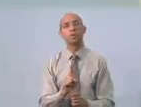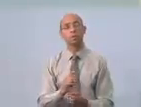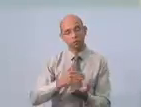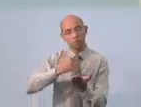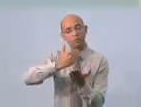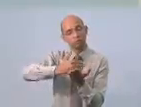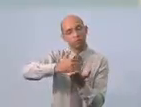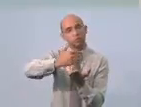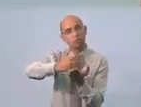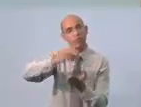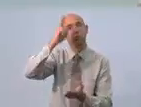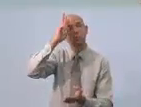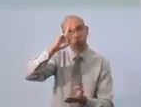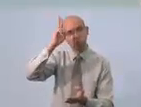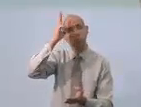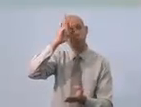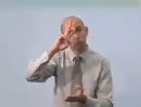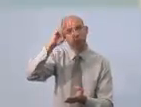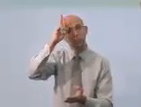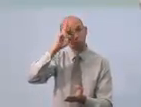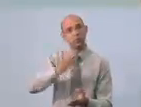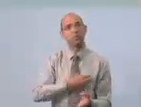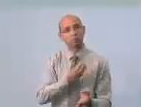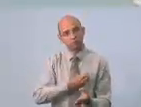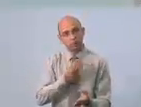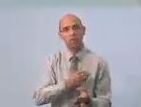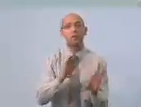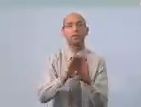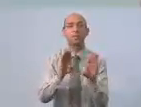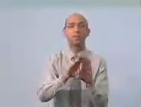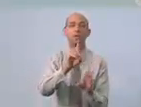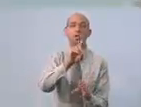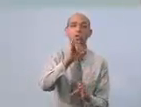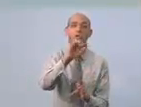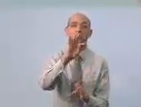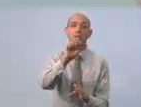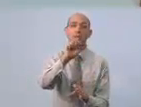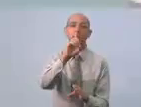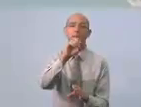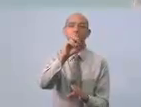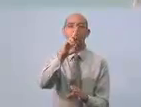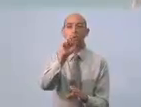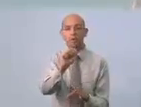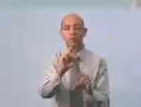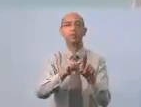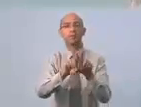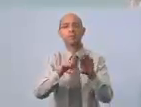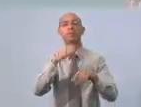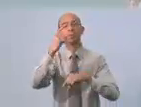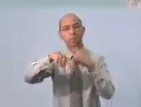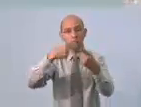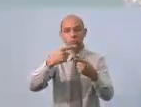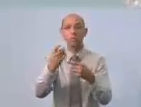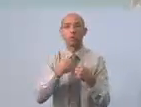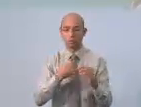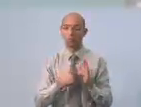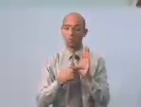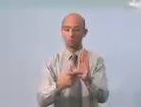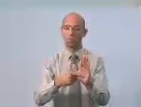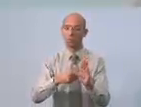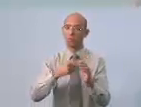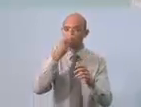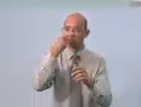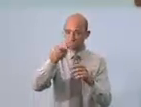desta história que nós tivemos, ditadura e ano pós-ditadura, que eu já coloquei aqui, nós